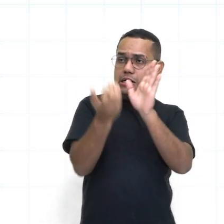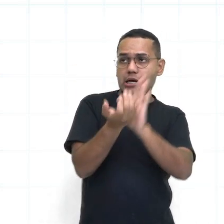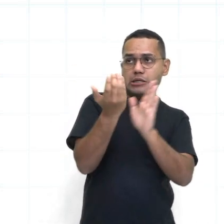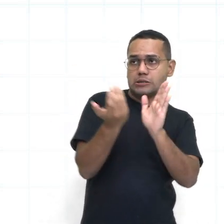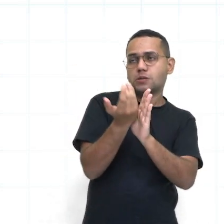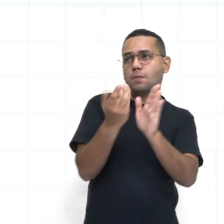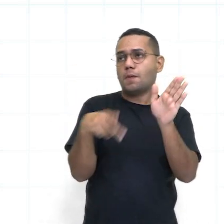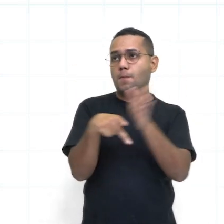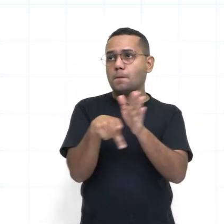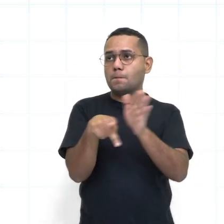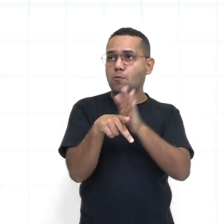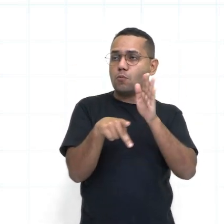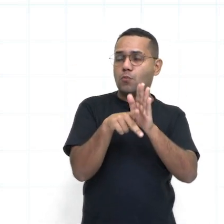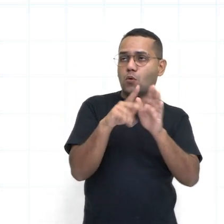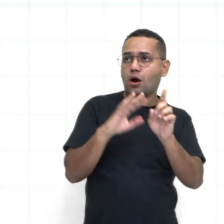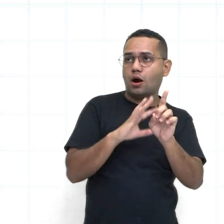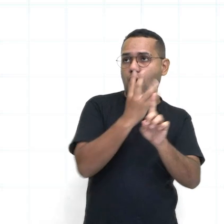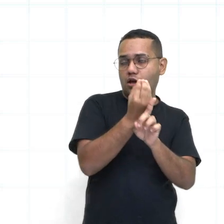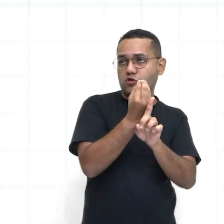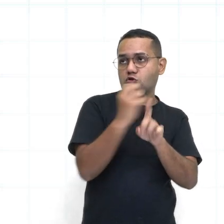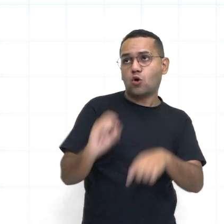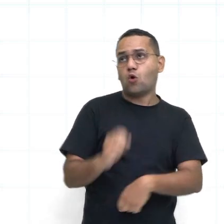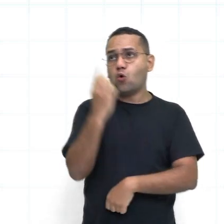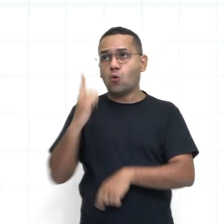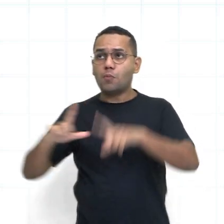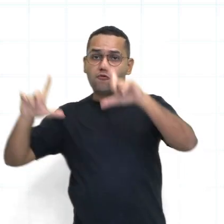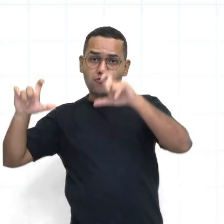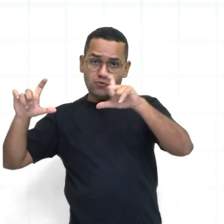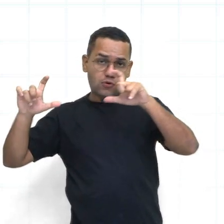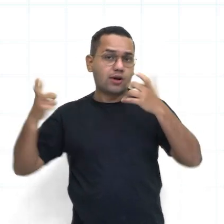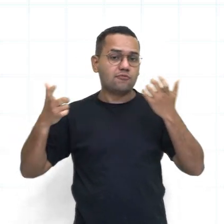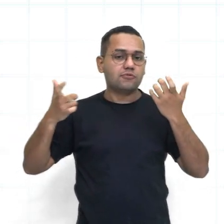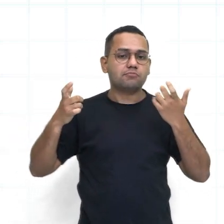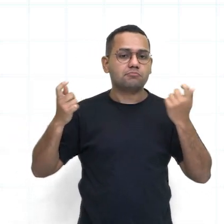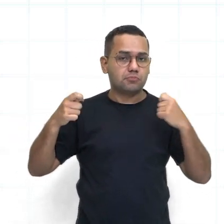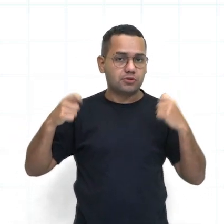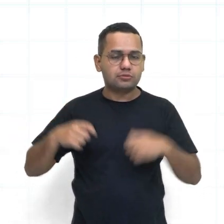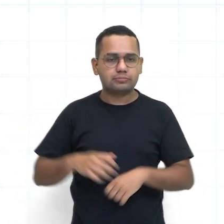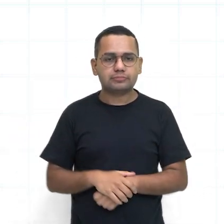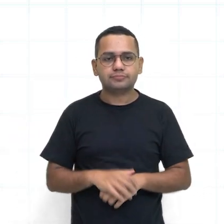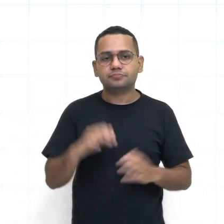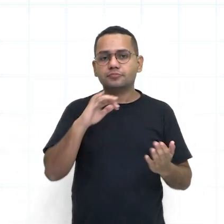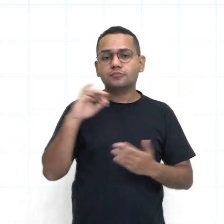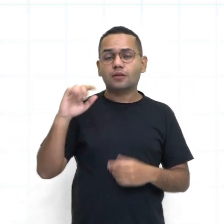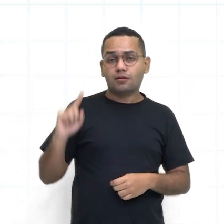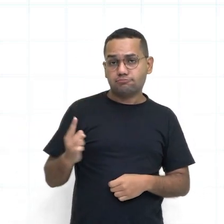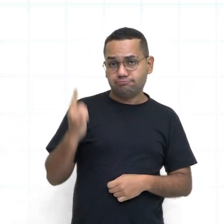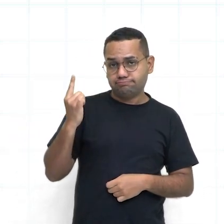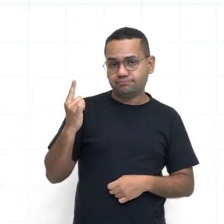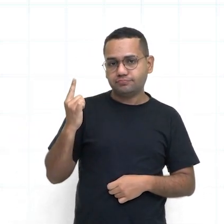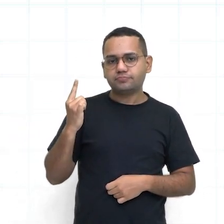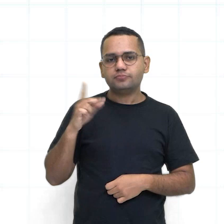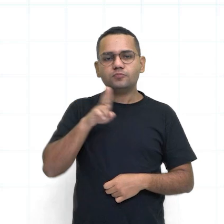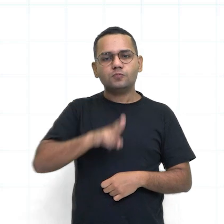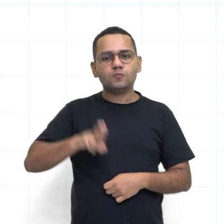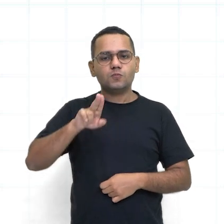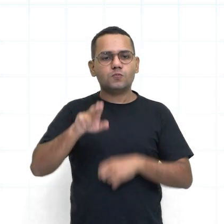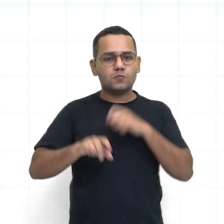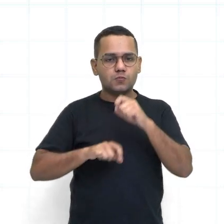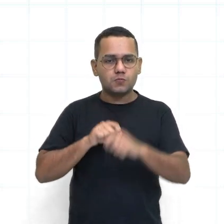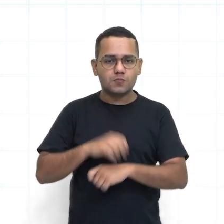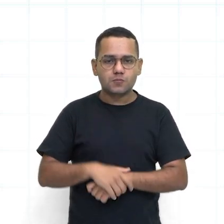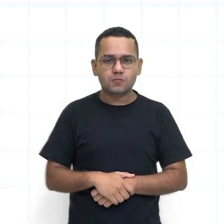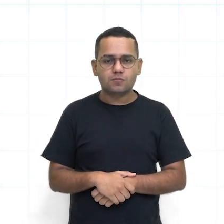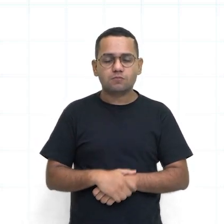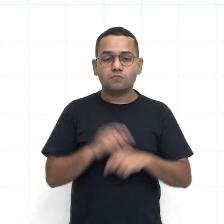fotografia. Então, o termo hiperrealismo, ele passou a ser utilizado para classificar um